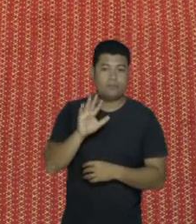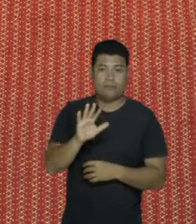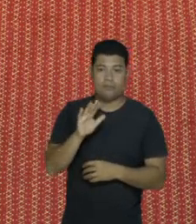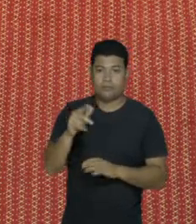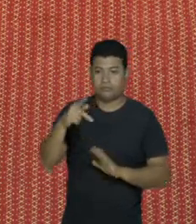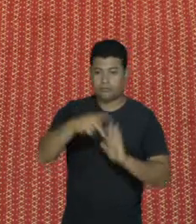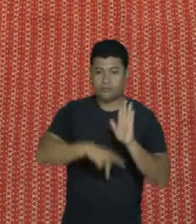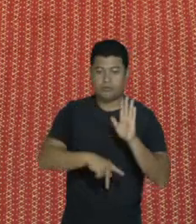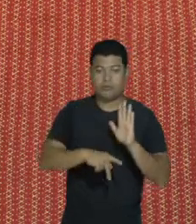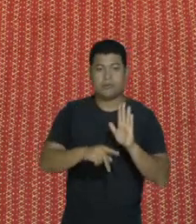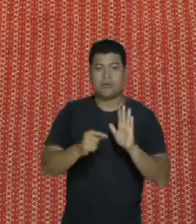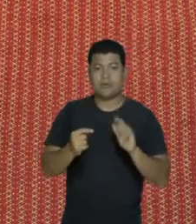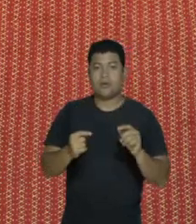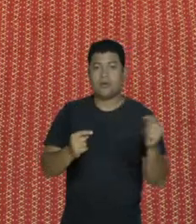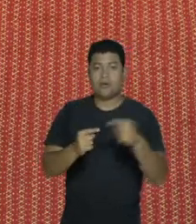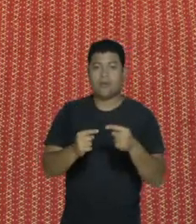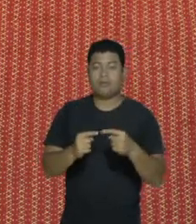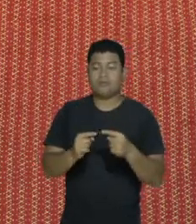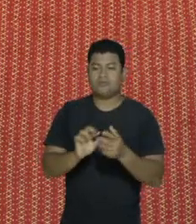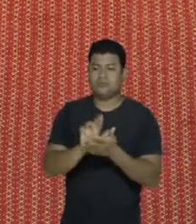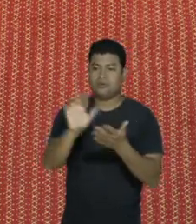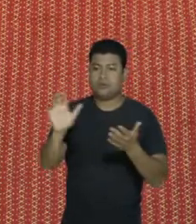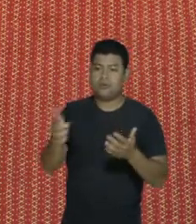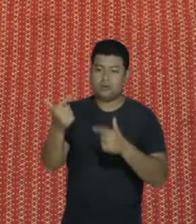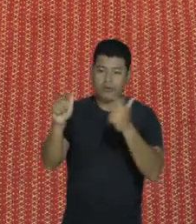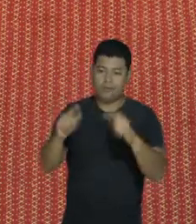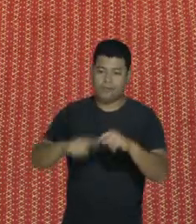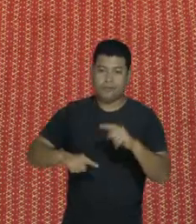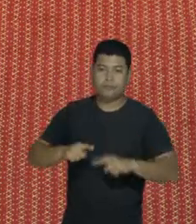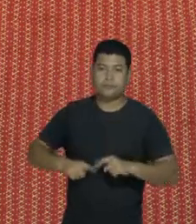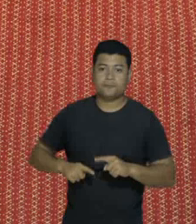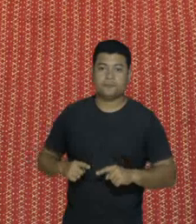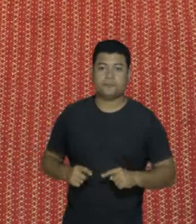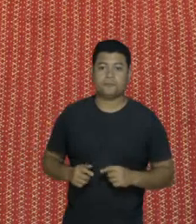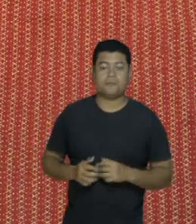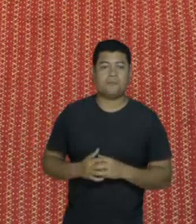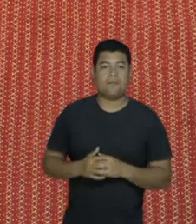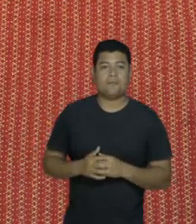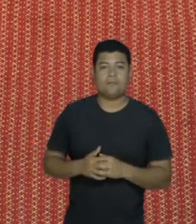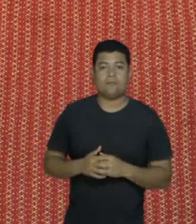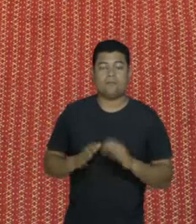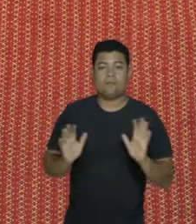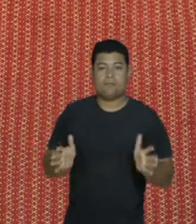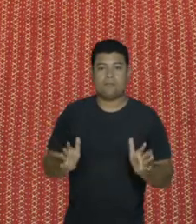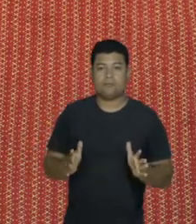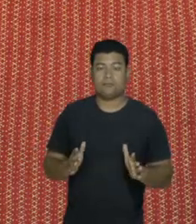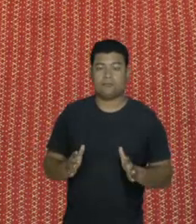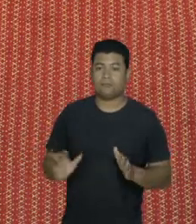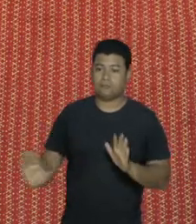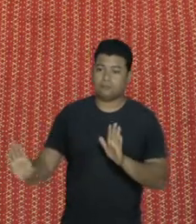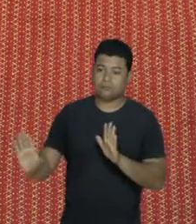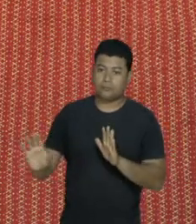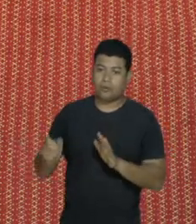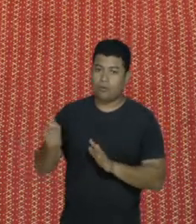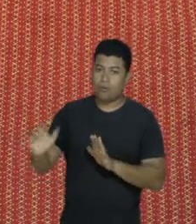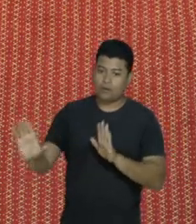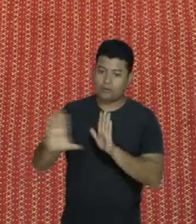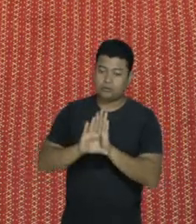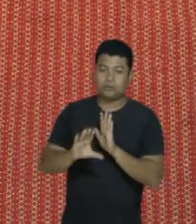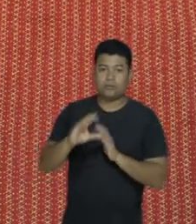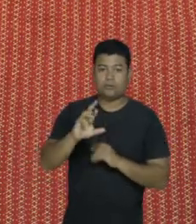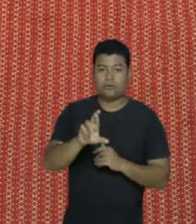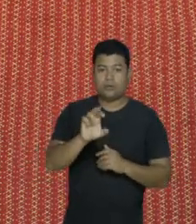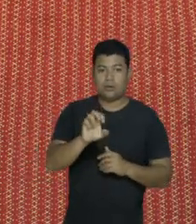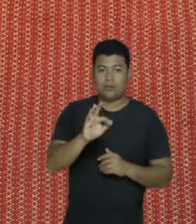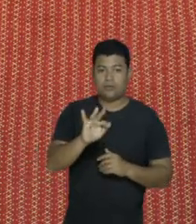vinho. Cerâmicas, entre outros. Está vindo para essa casa já, no Refis